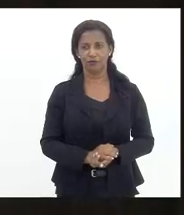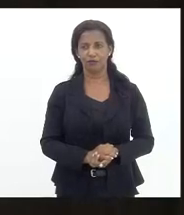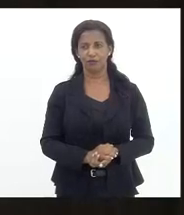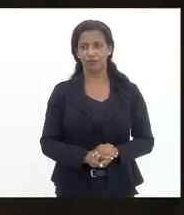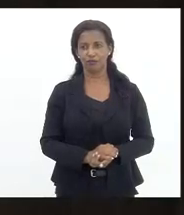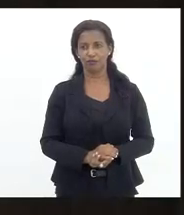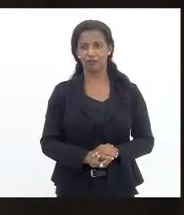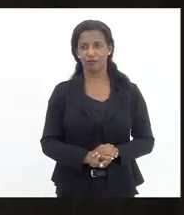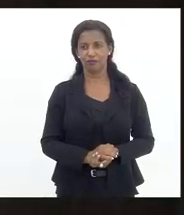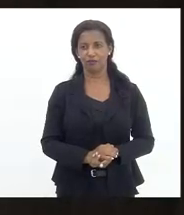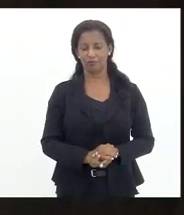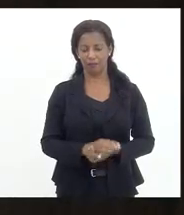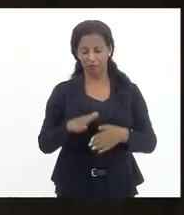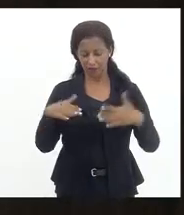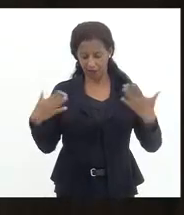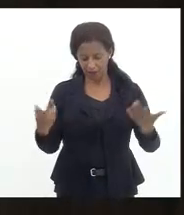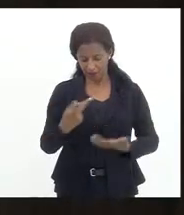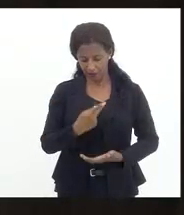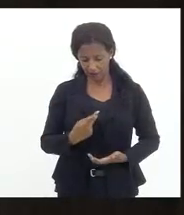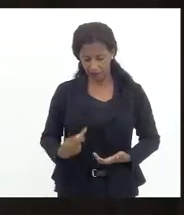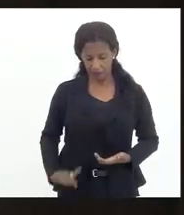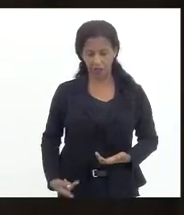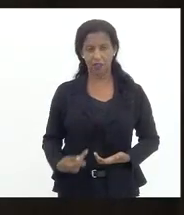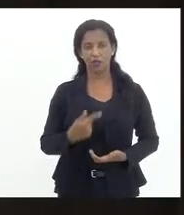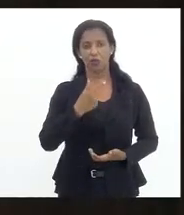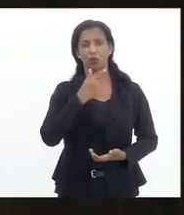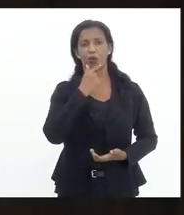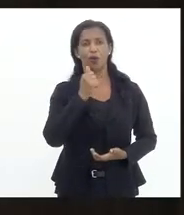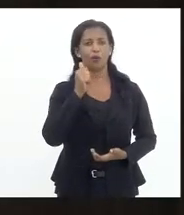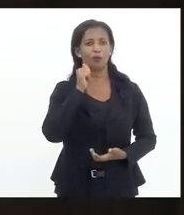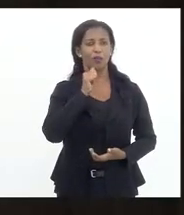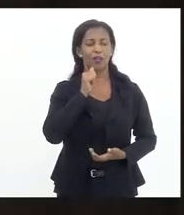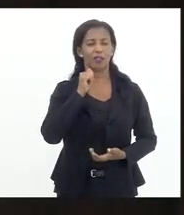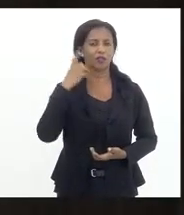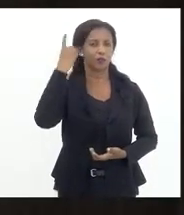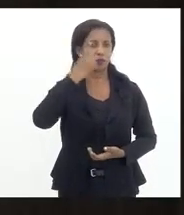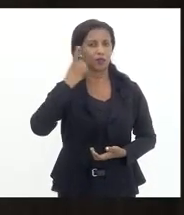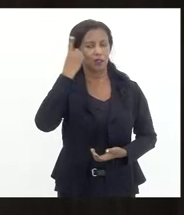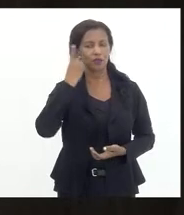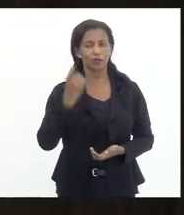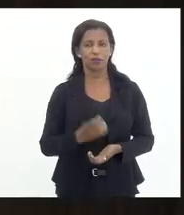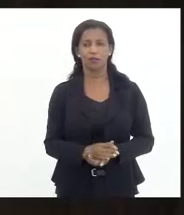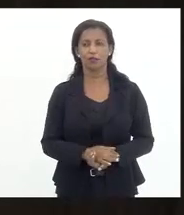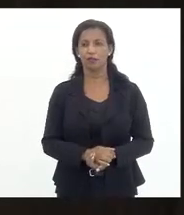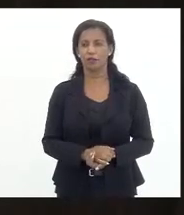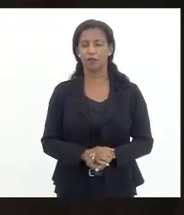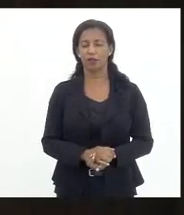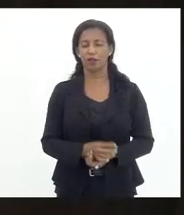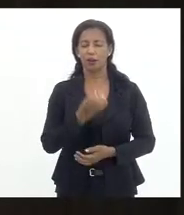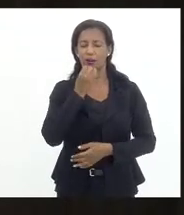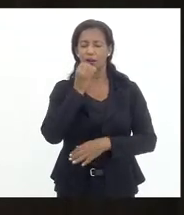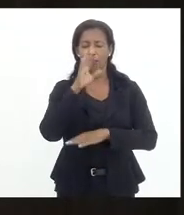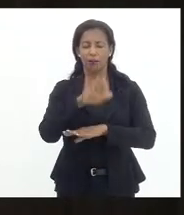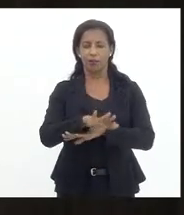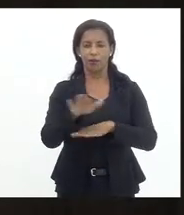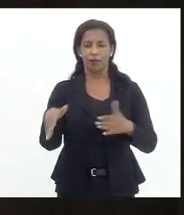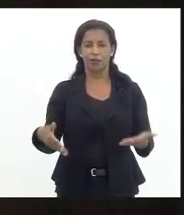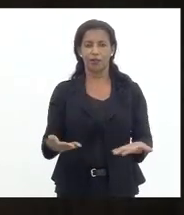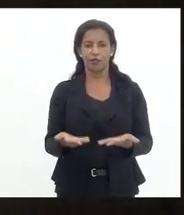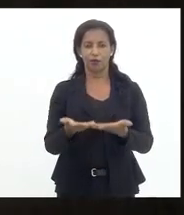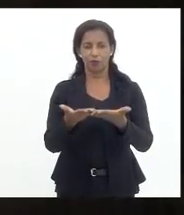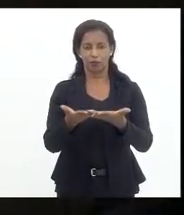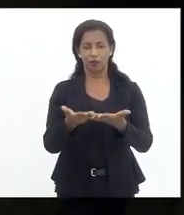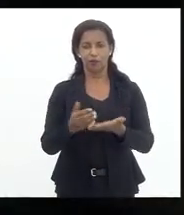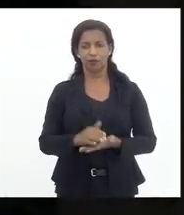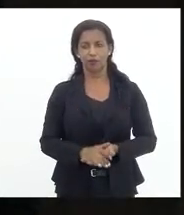Alô. Senhor presidente, senhoras e senhores deputadas e deputados, primeiro, uma boa tarde a todas e a todos.